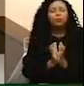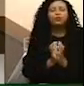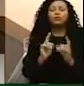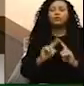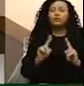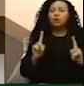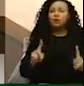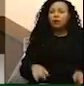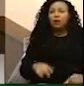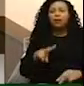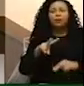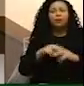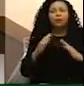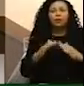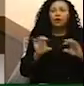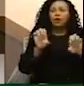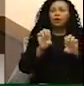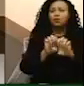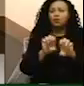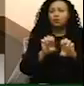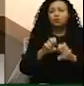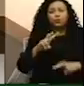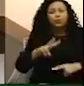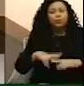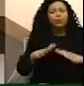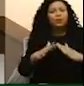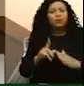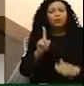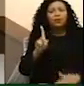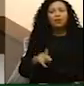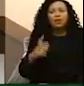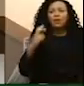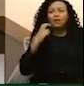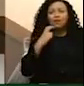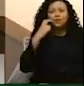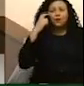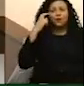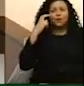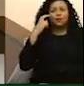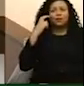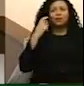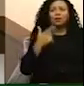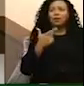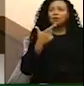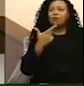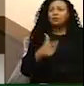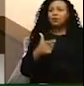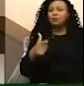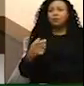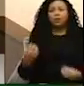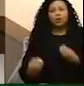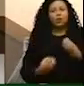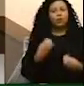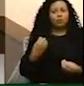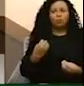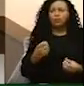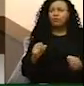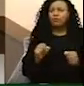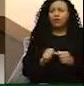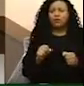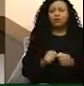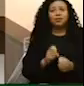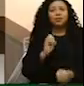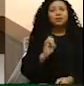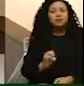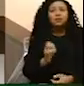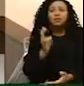penitenciários, a estrutura das penitenciárias do nosso Estado, que são uma vergonha. Não há como fazer tudo isso se